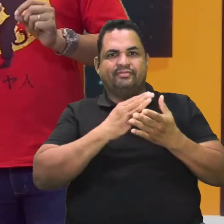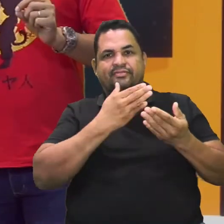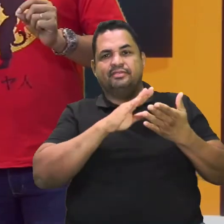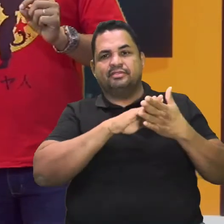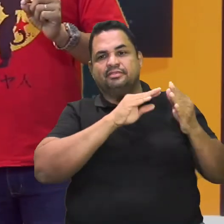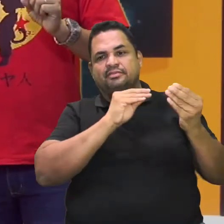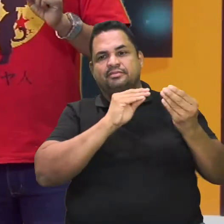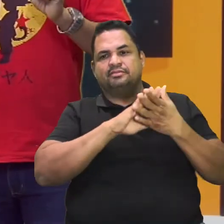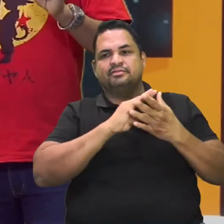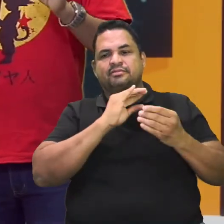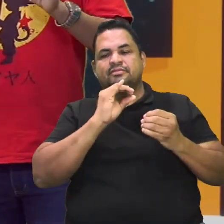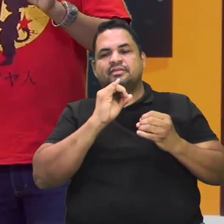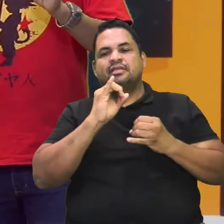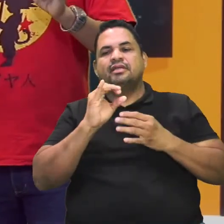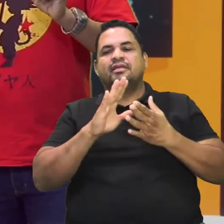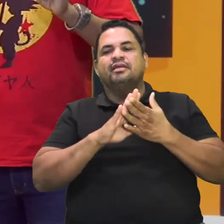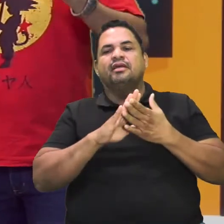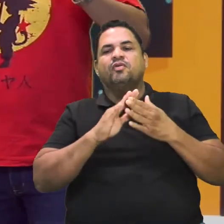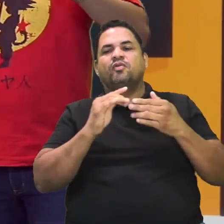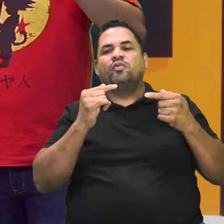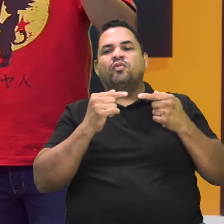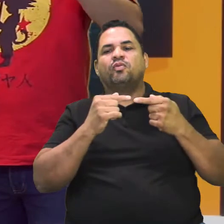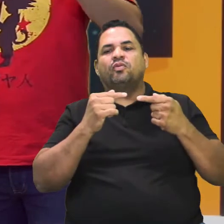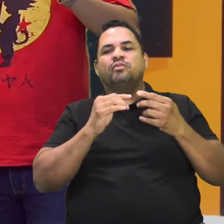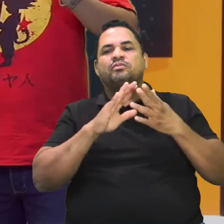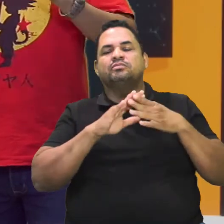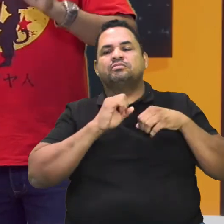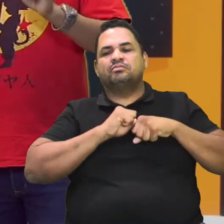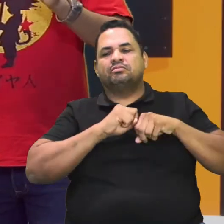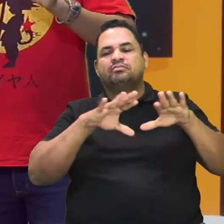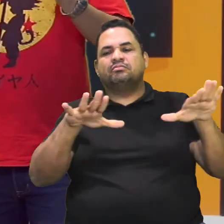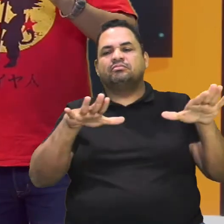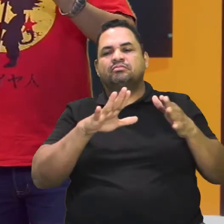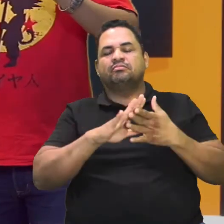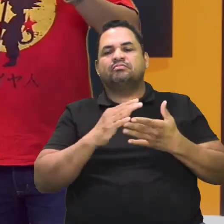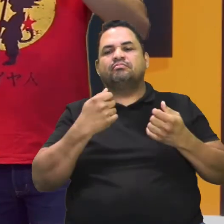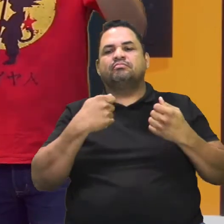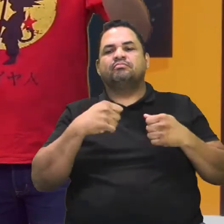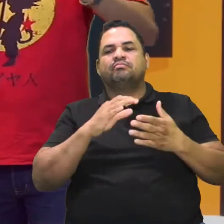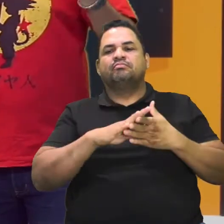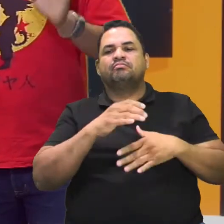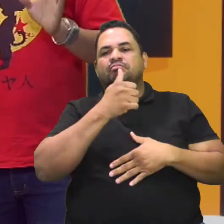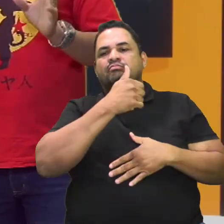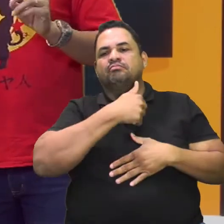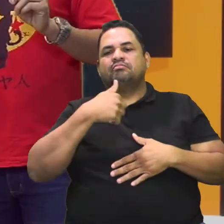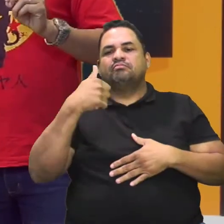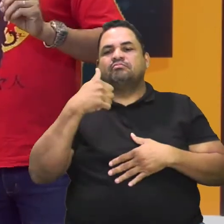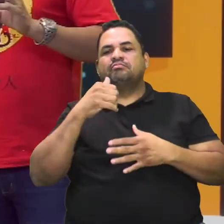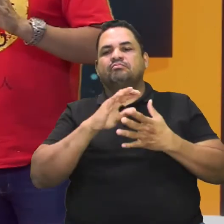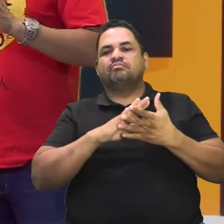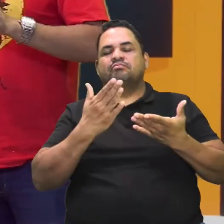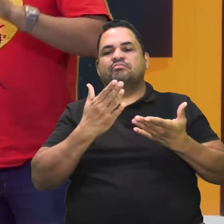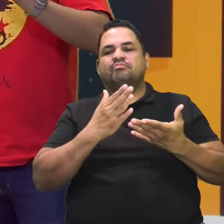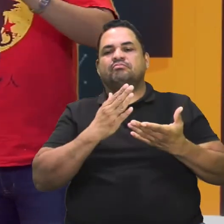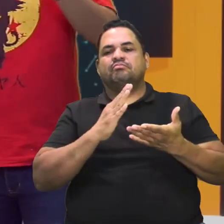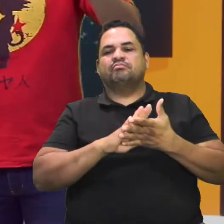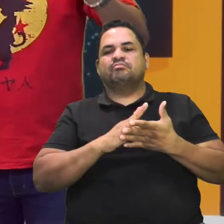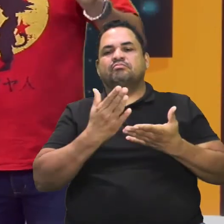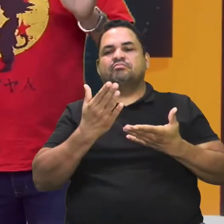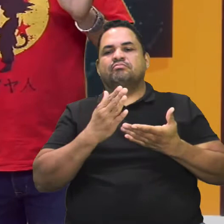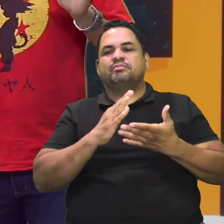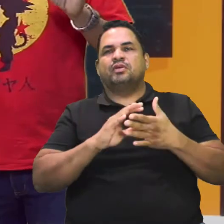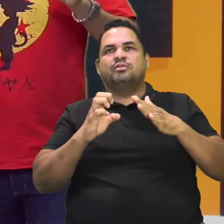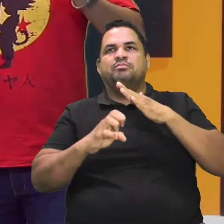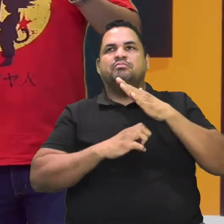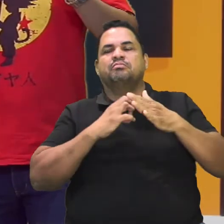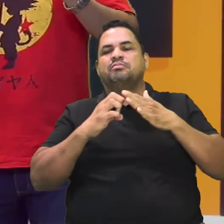sinal de transmissão. Pode ser o melhor canal que você assinou lá, a melhor operadora